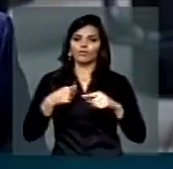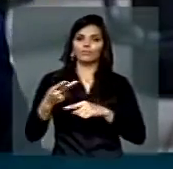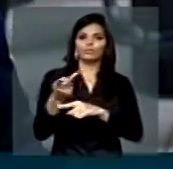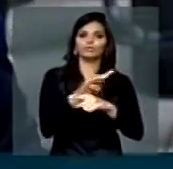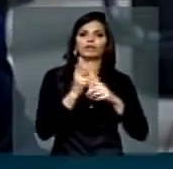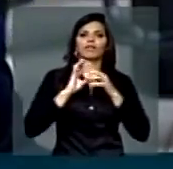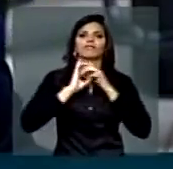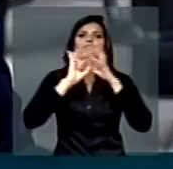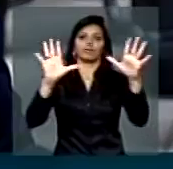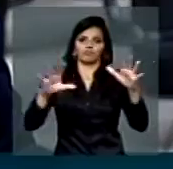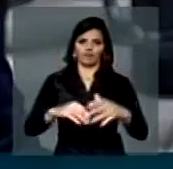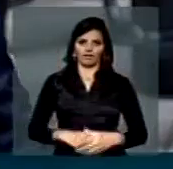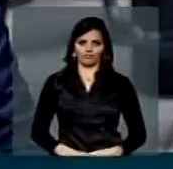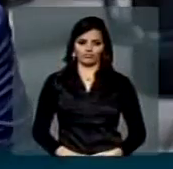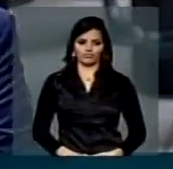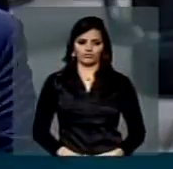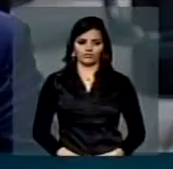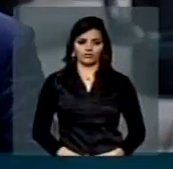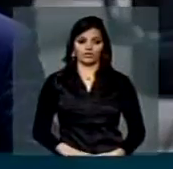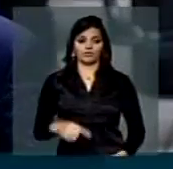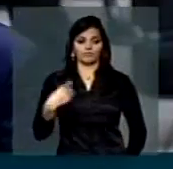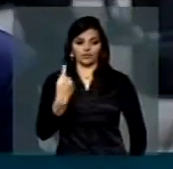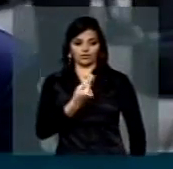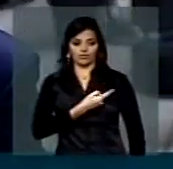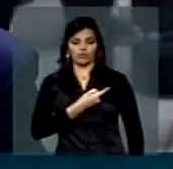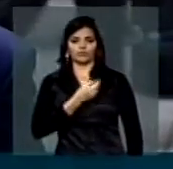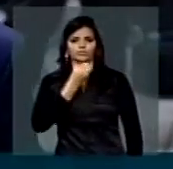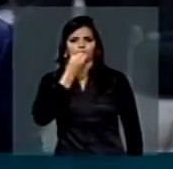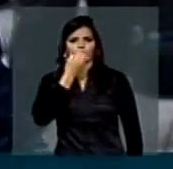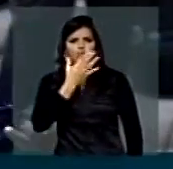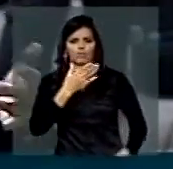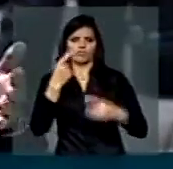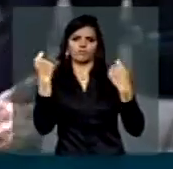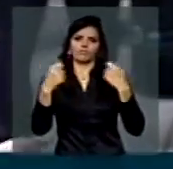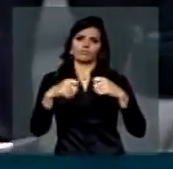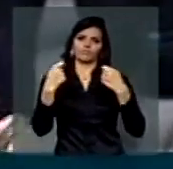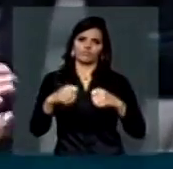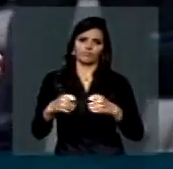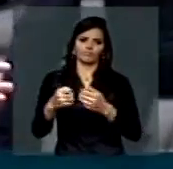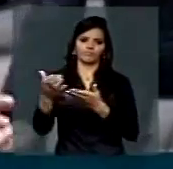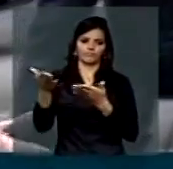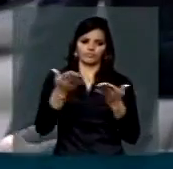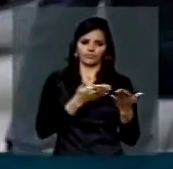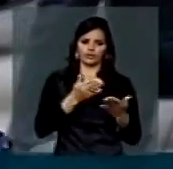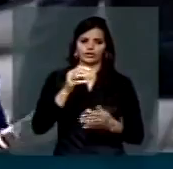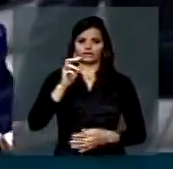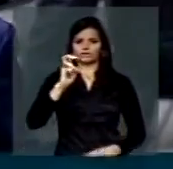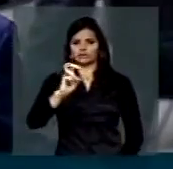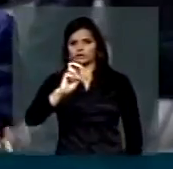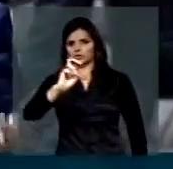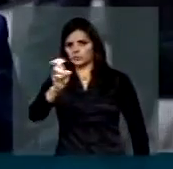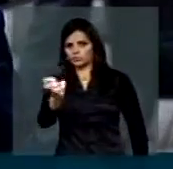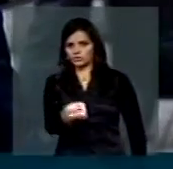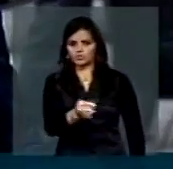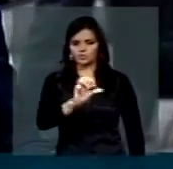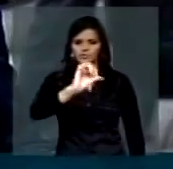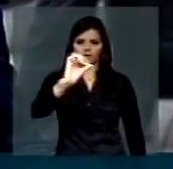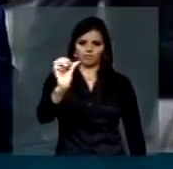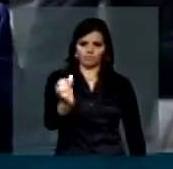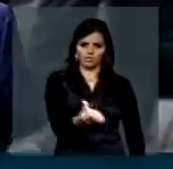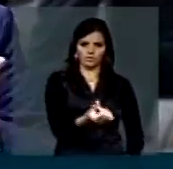a liberdade. O que para nós seria muito bom, recebermos 5, 6 mil médicos cubanos